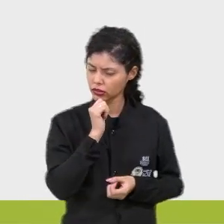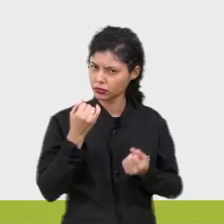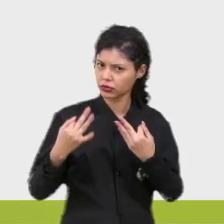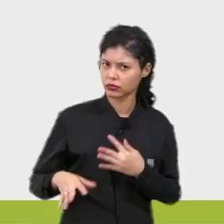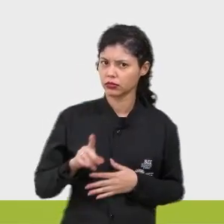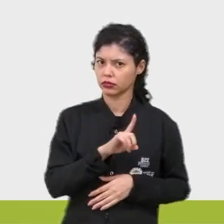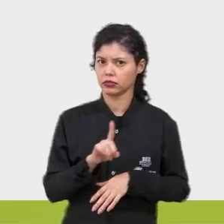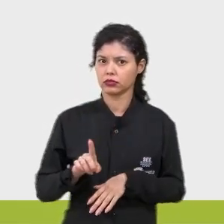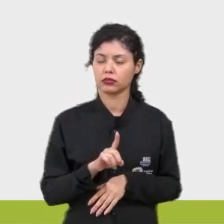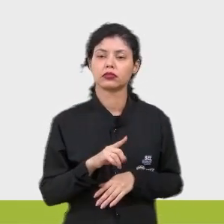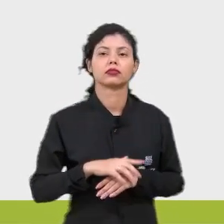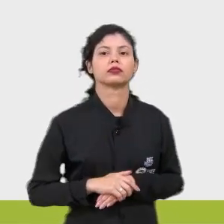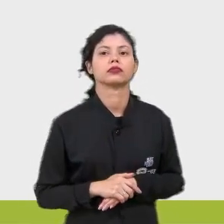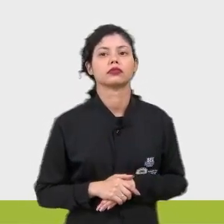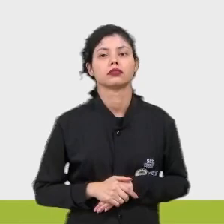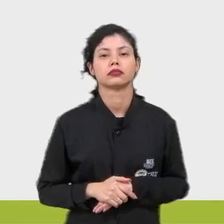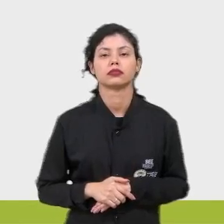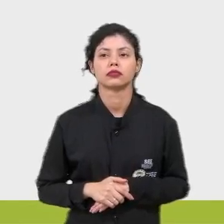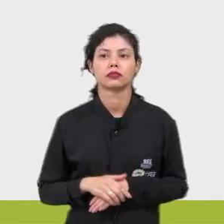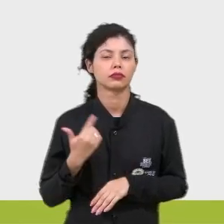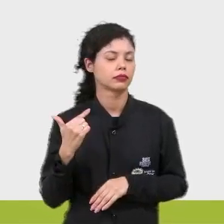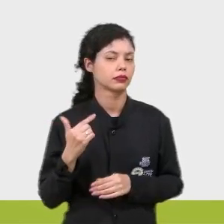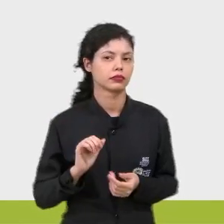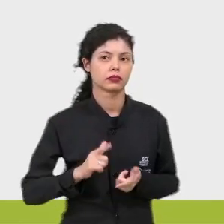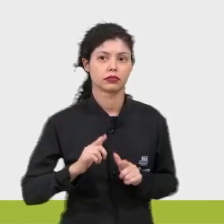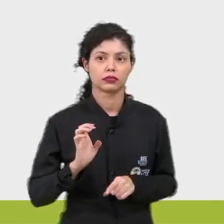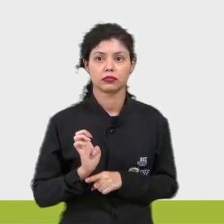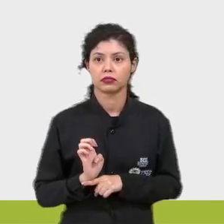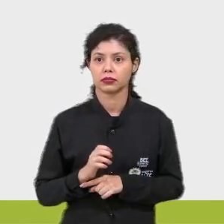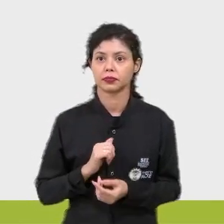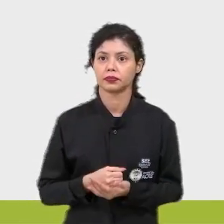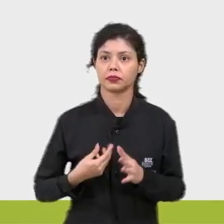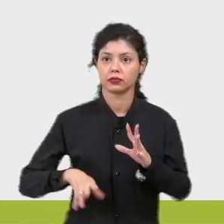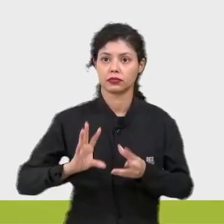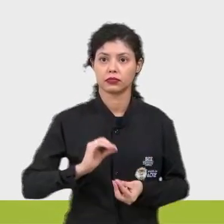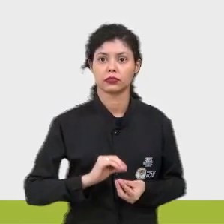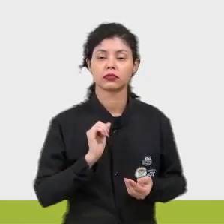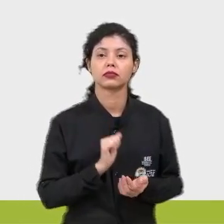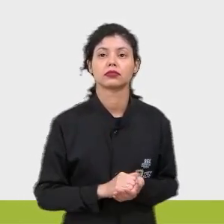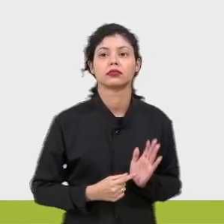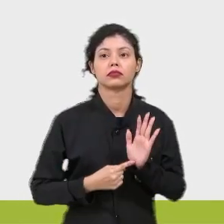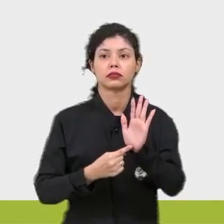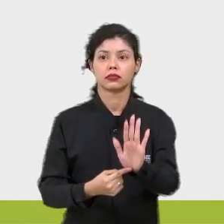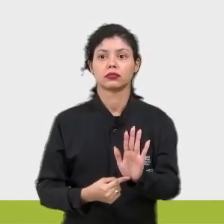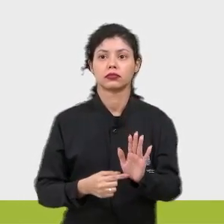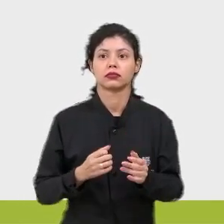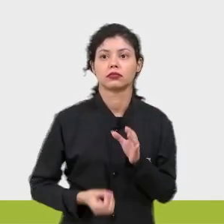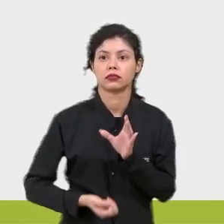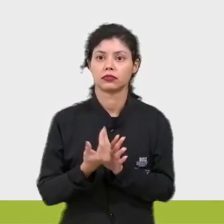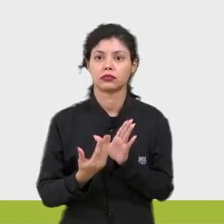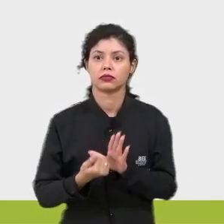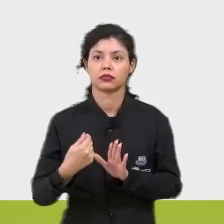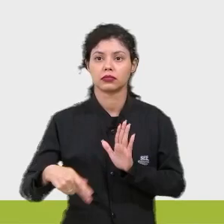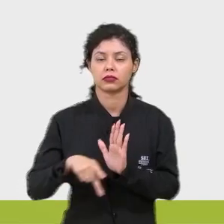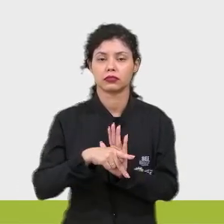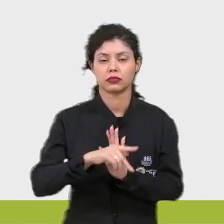obra específica? Não, né, pessoal? E letra E, resenha, pois apresenta uma